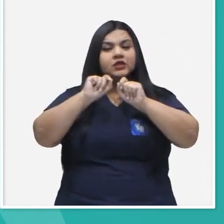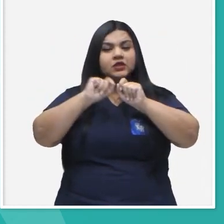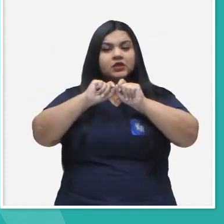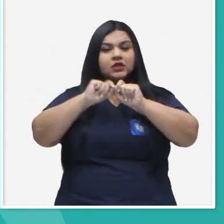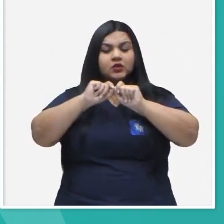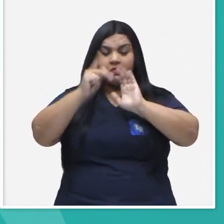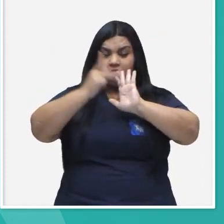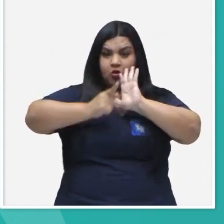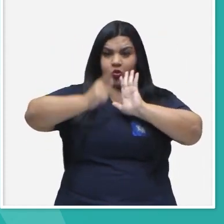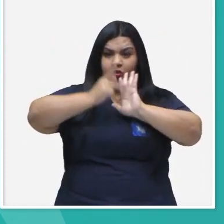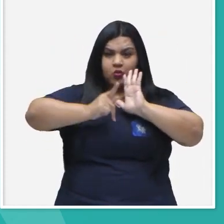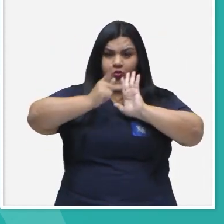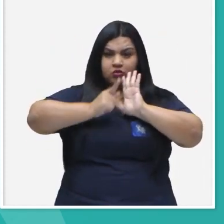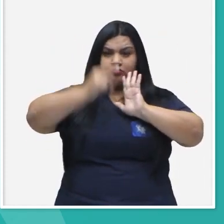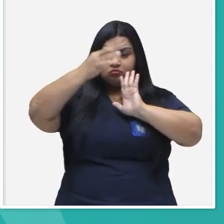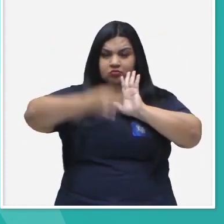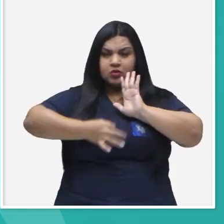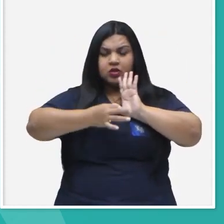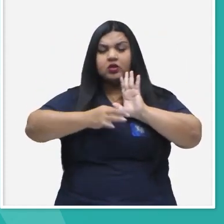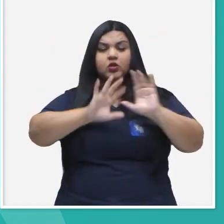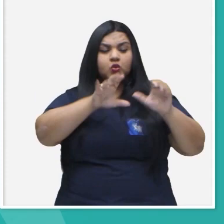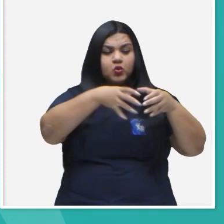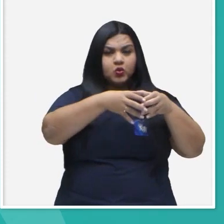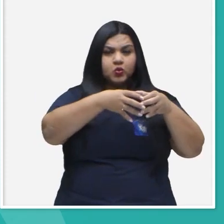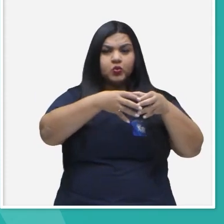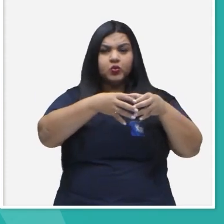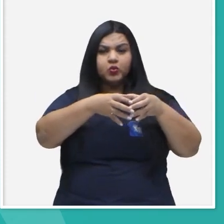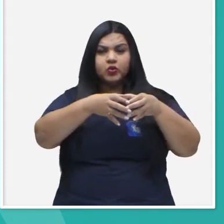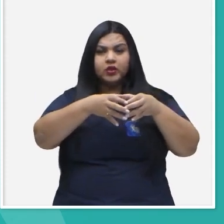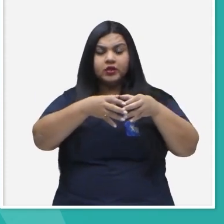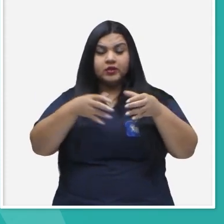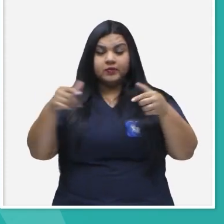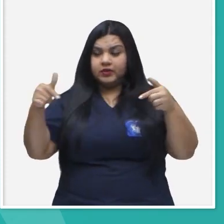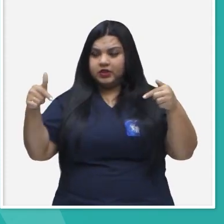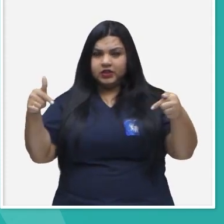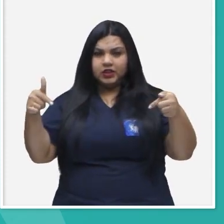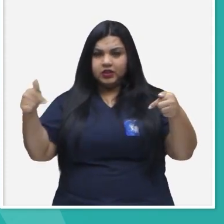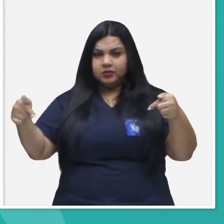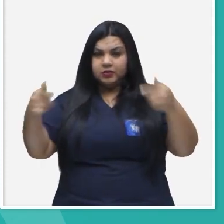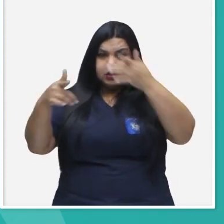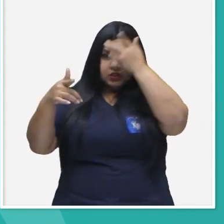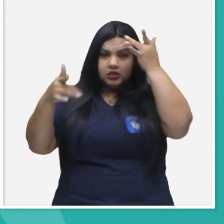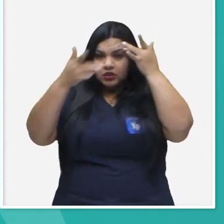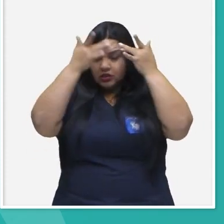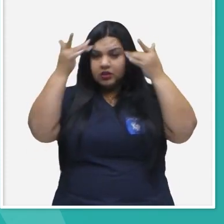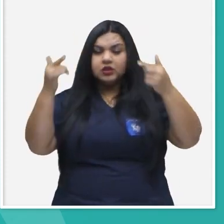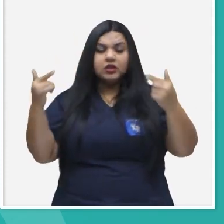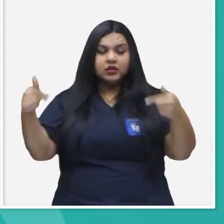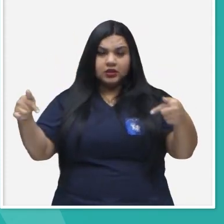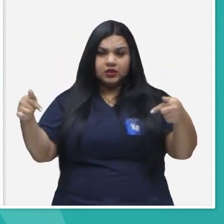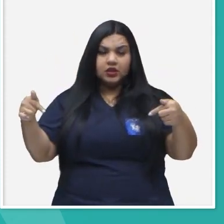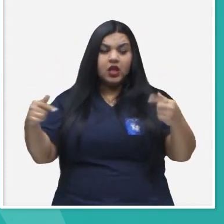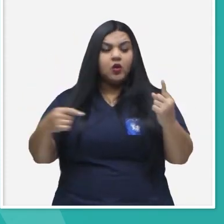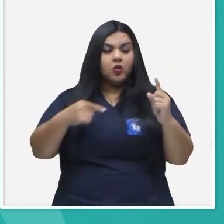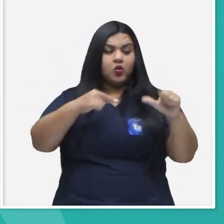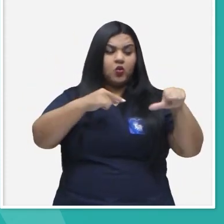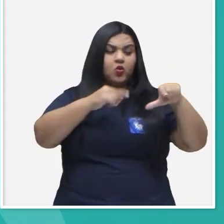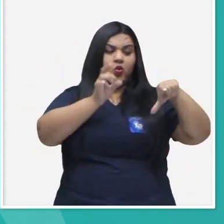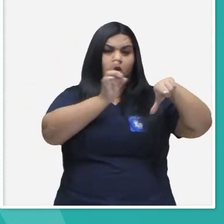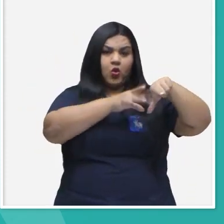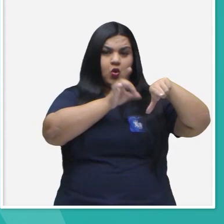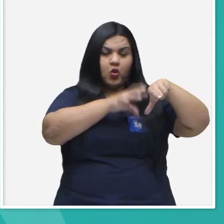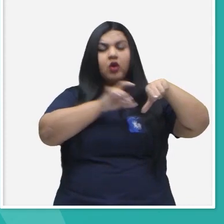a pontuação. Os times são compostos por 7 jogadores, sendo um goleiro e 6